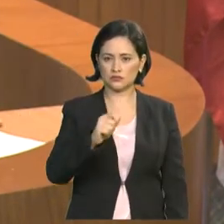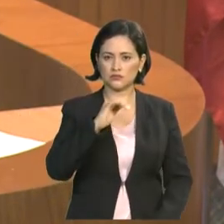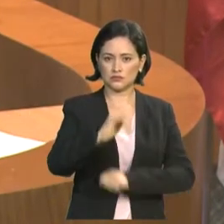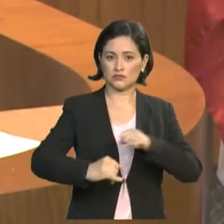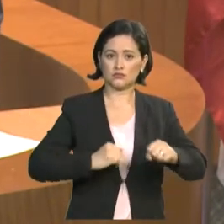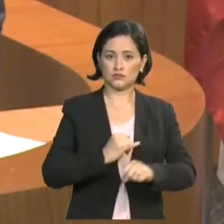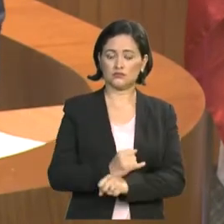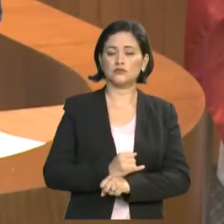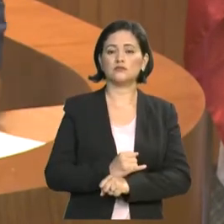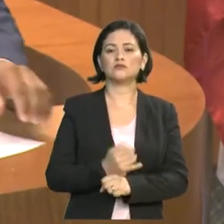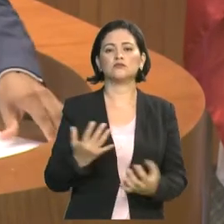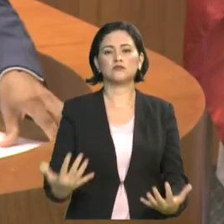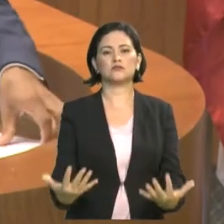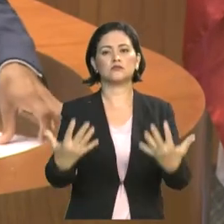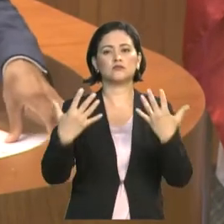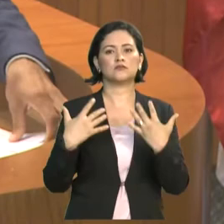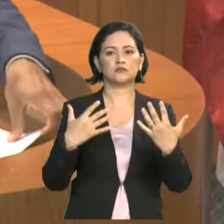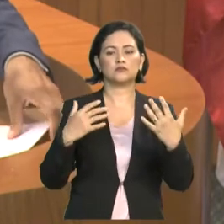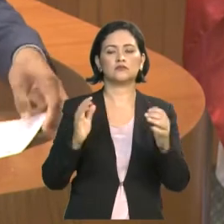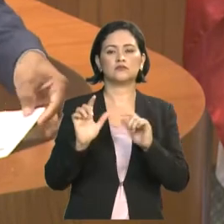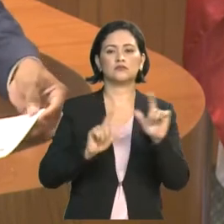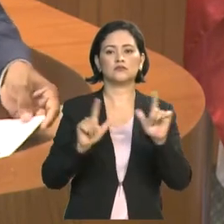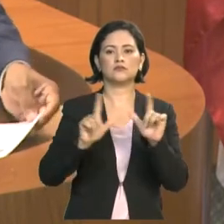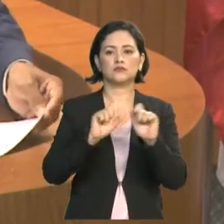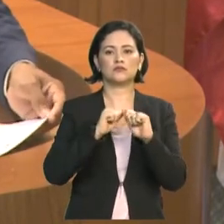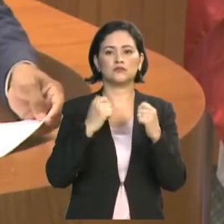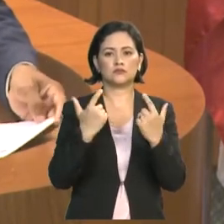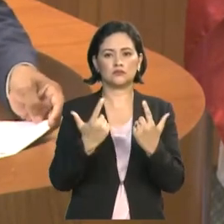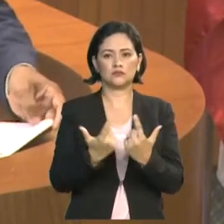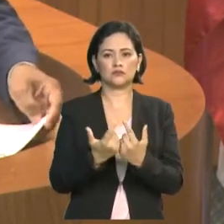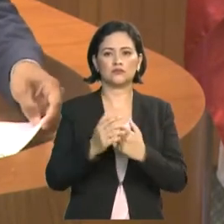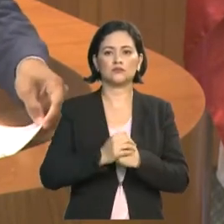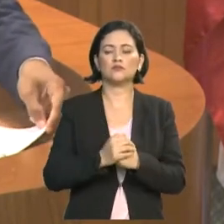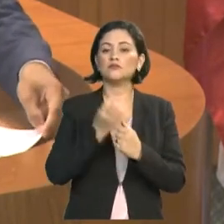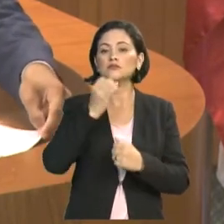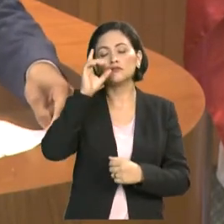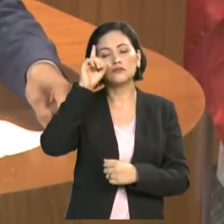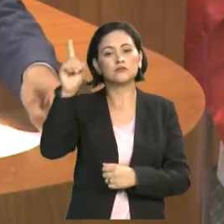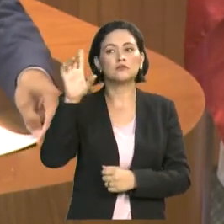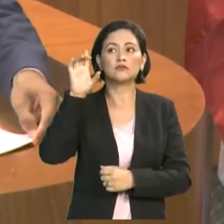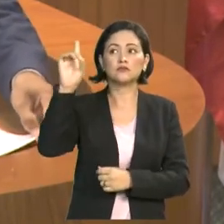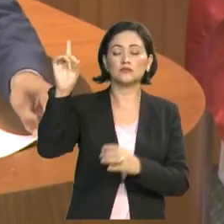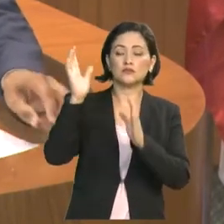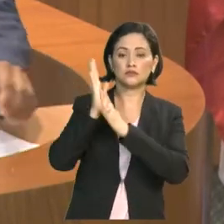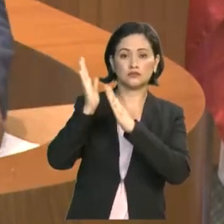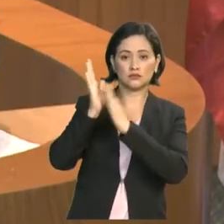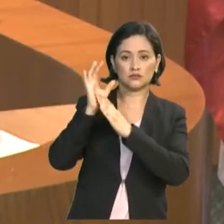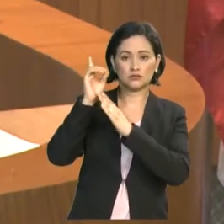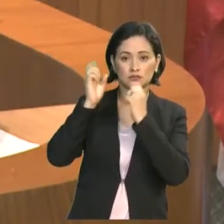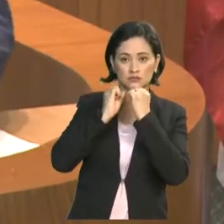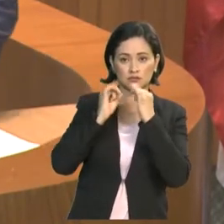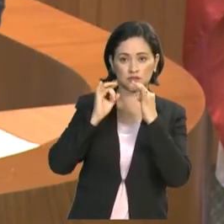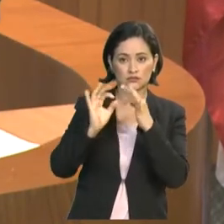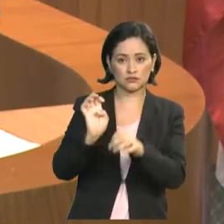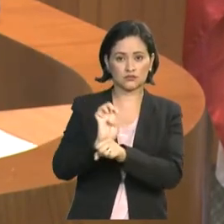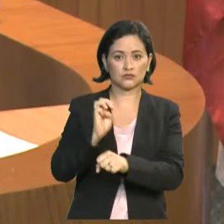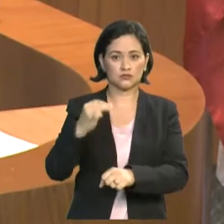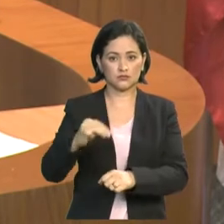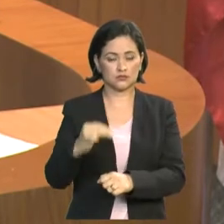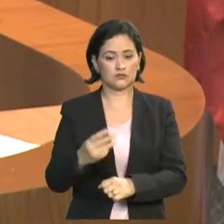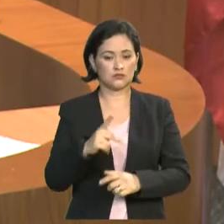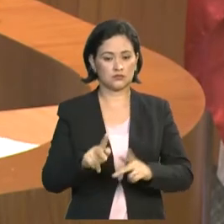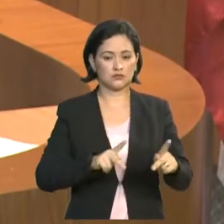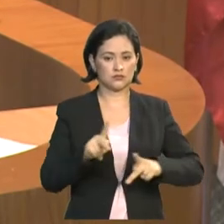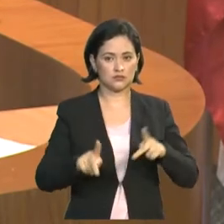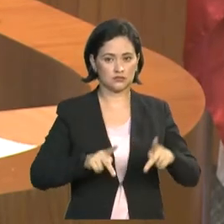mais cordial bom dia. Que Deus seja louvado, que Deus estenda suas mãos poderosas sobre o estado do Maranhão, sobre a sua população.